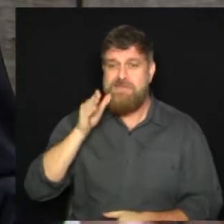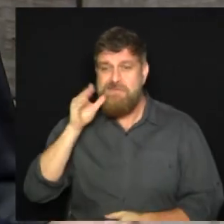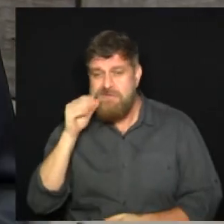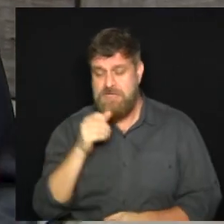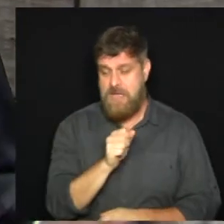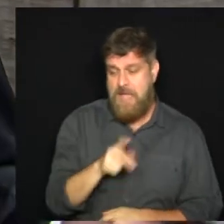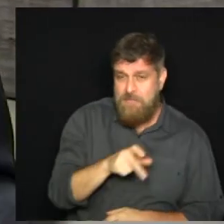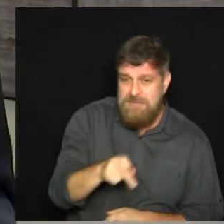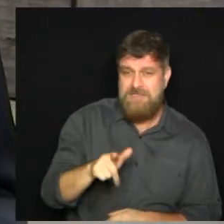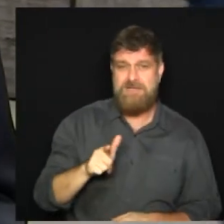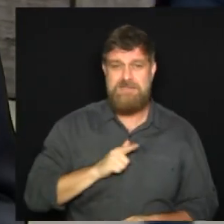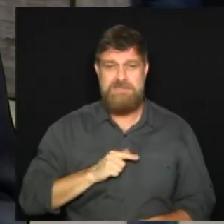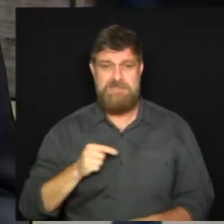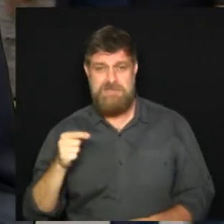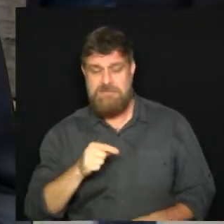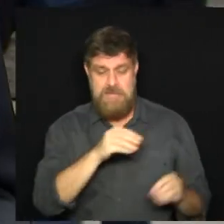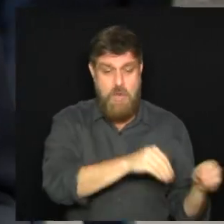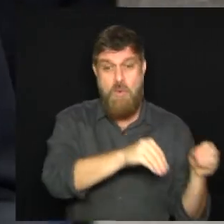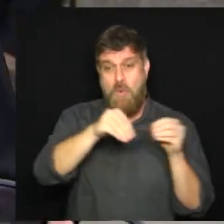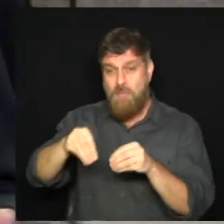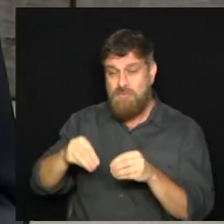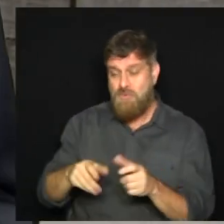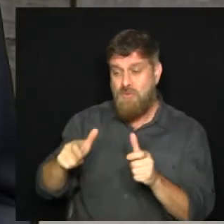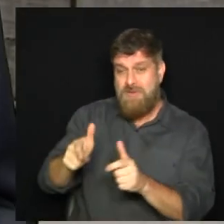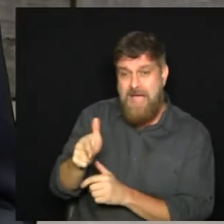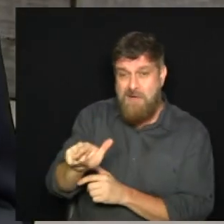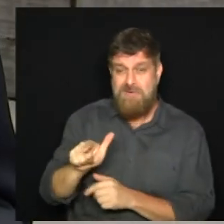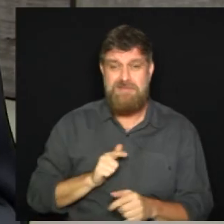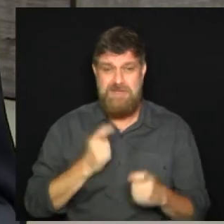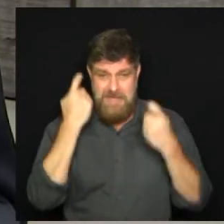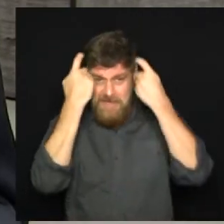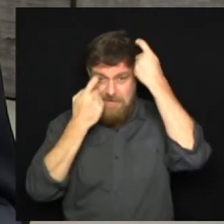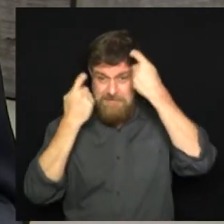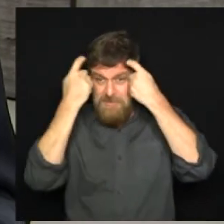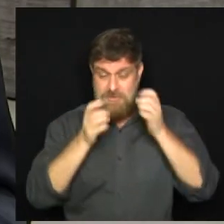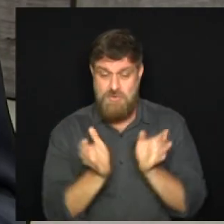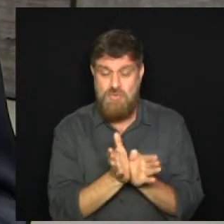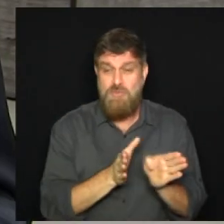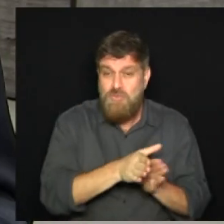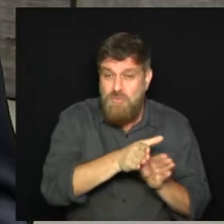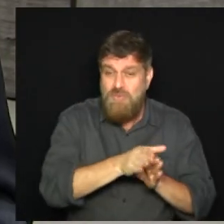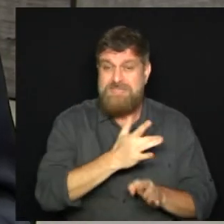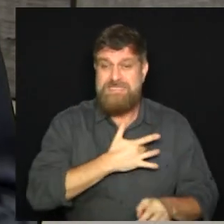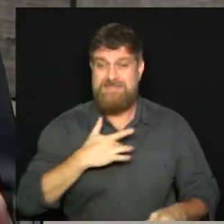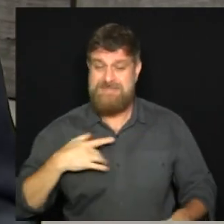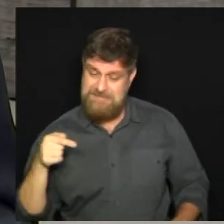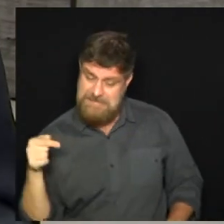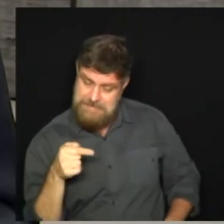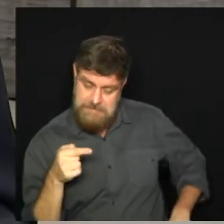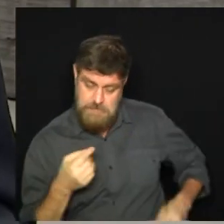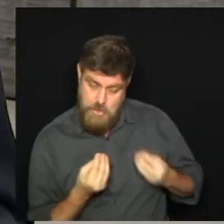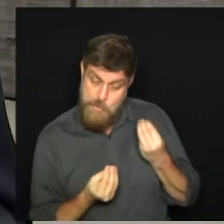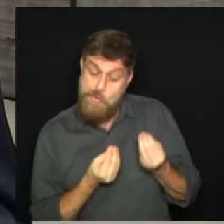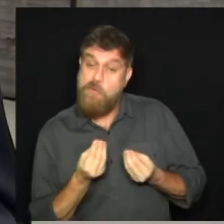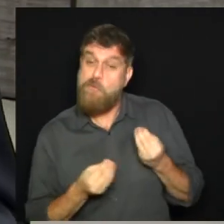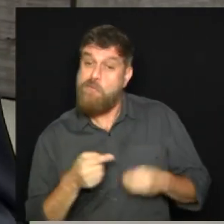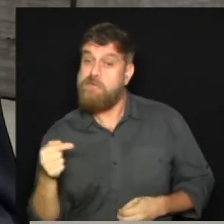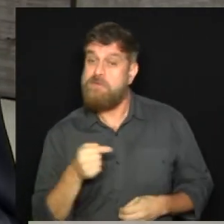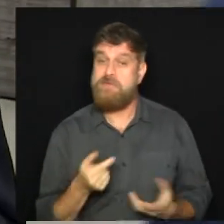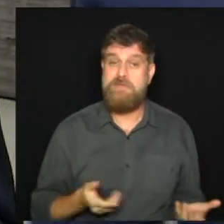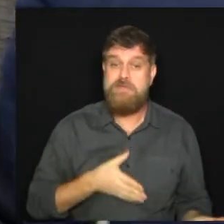tinham médicos que acabaram sendo transferidos. Existe uma preocupação do Conselho Local de Saúde de como é que vai ficar